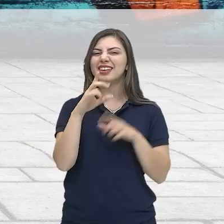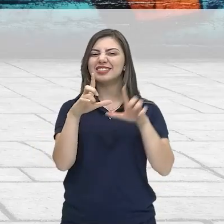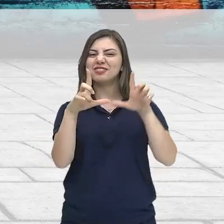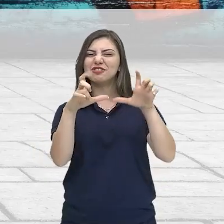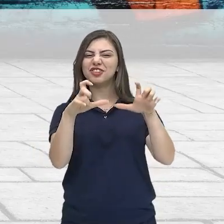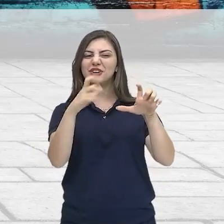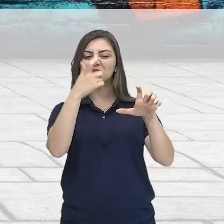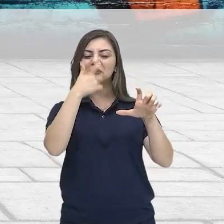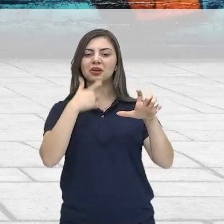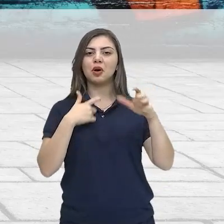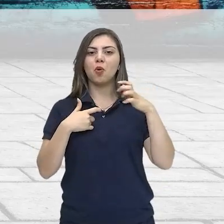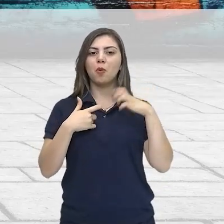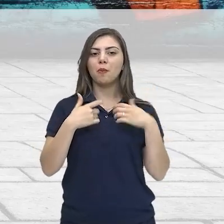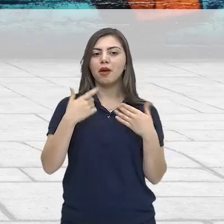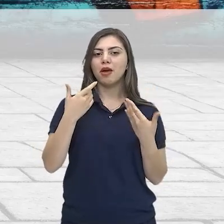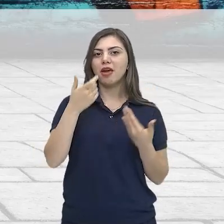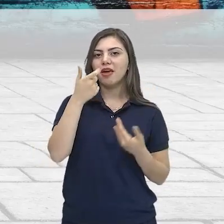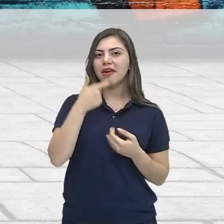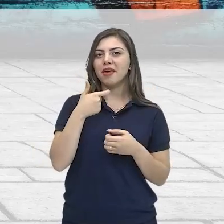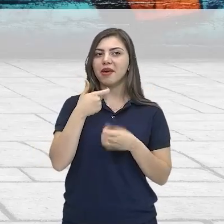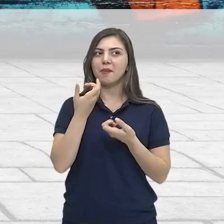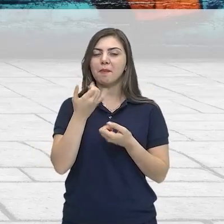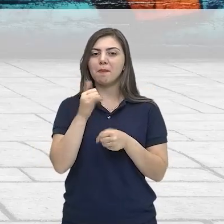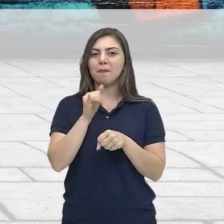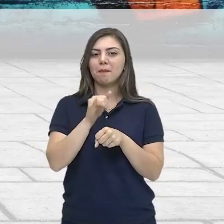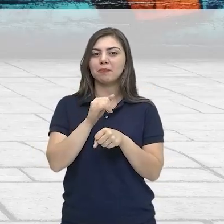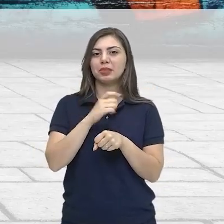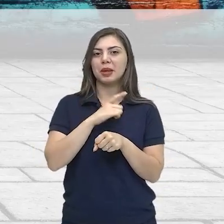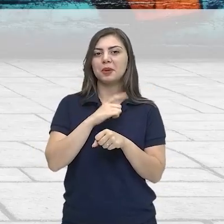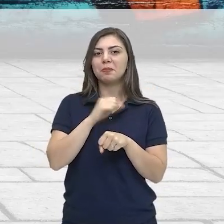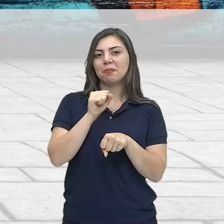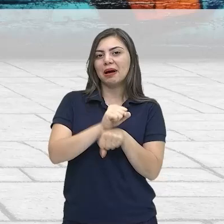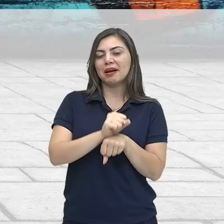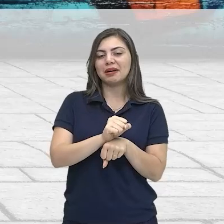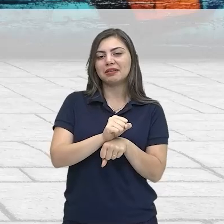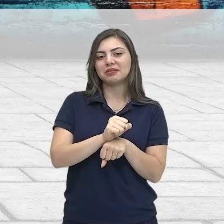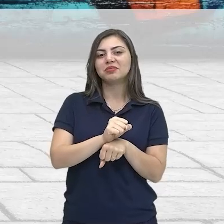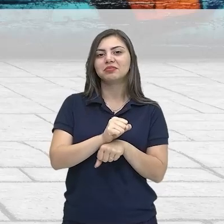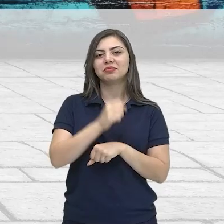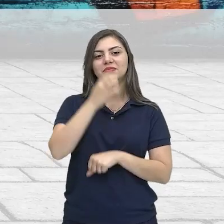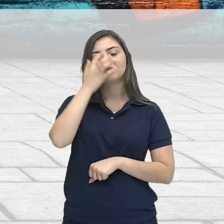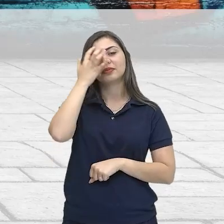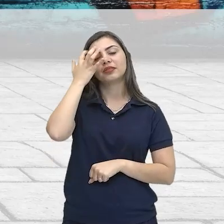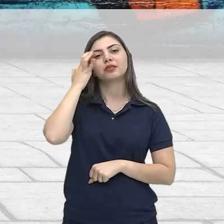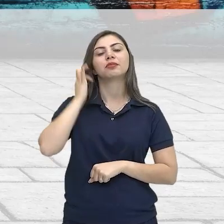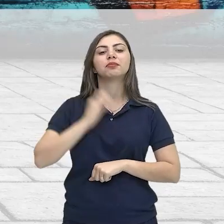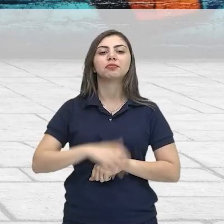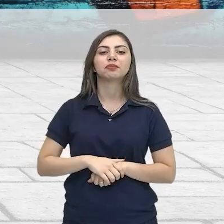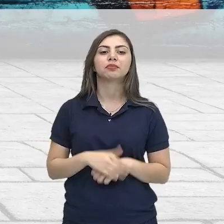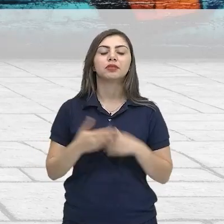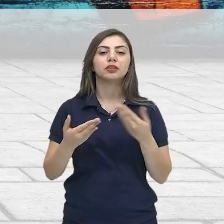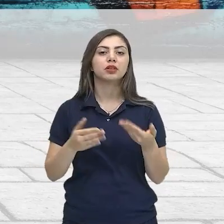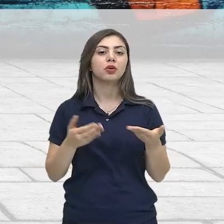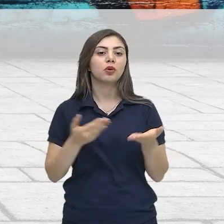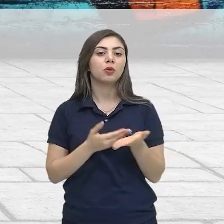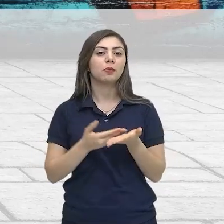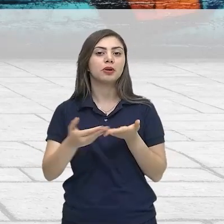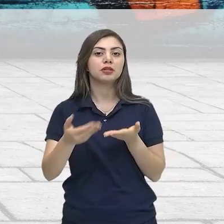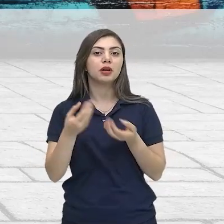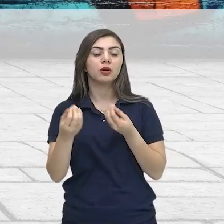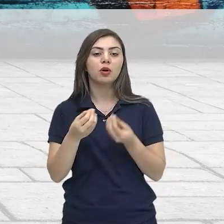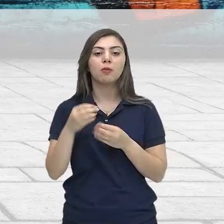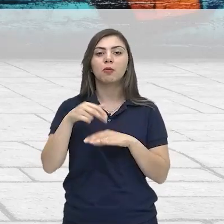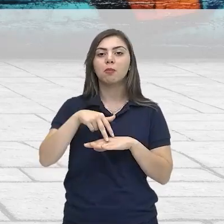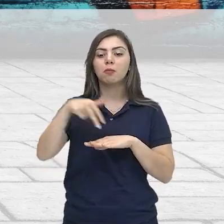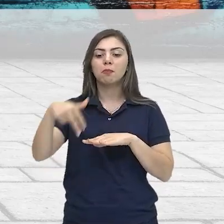um retrato mais antigo. Mas a gente si é assim, eu vou começar com 2 pulos, tanto faz, sendo para a